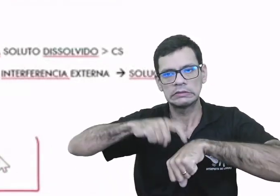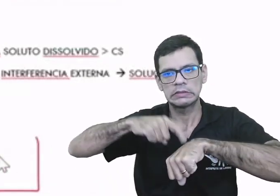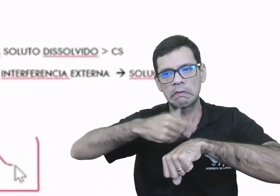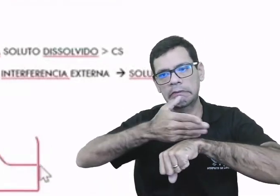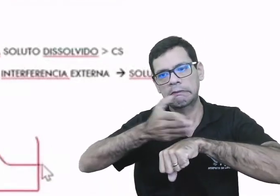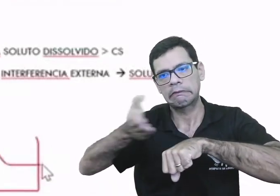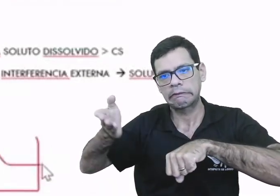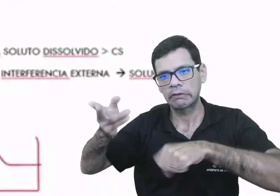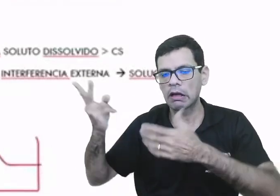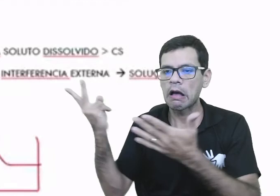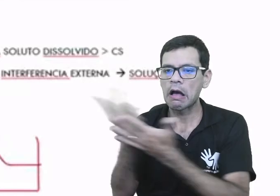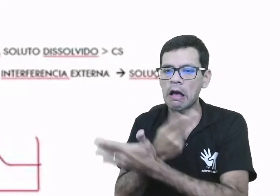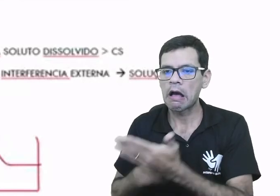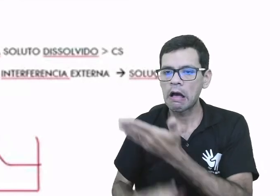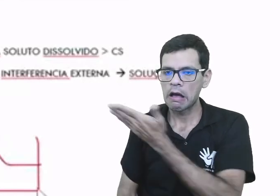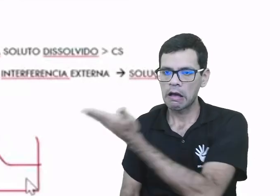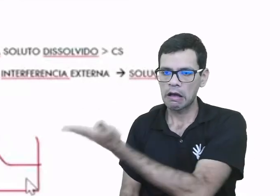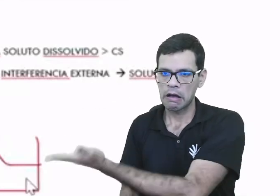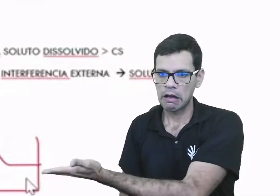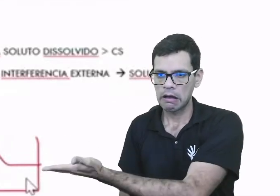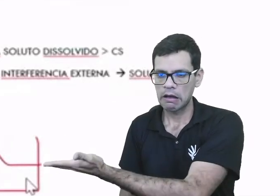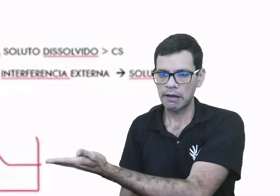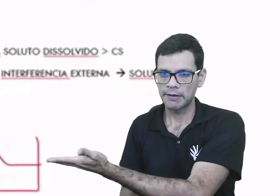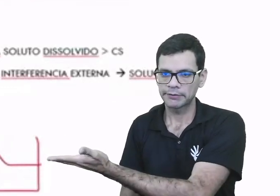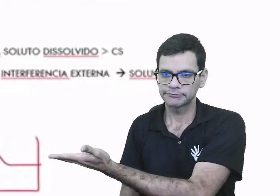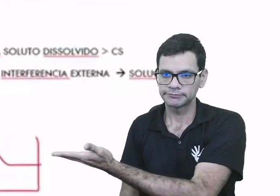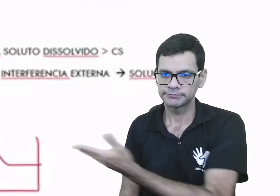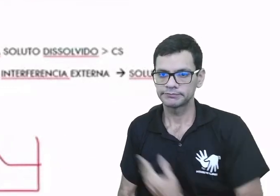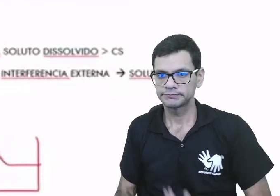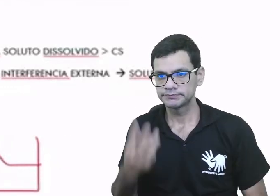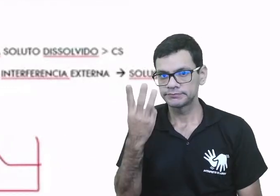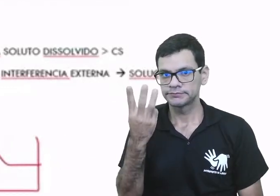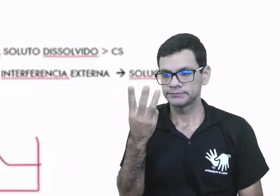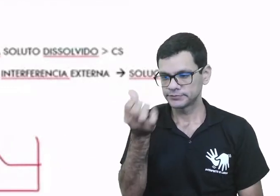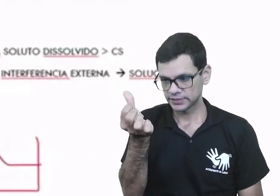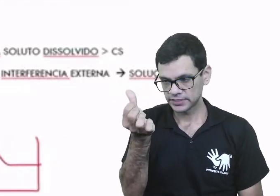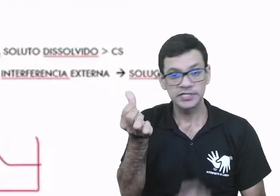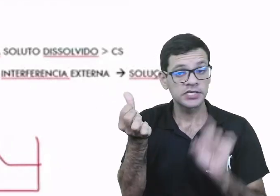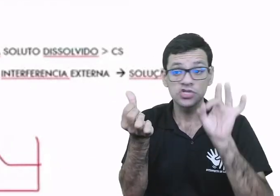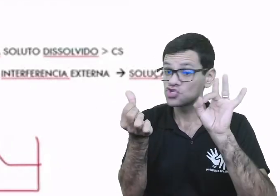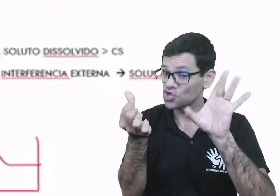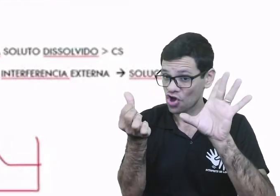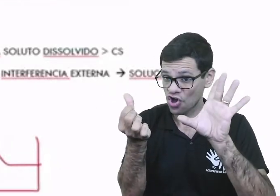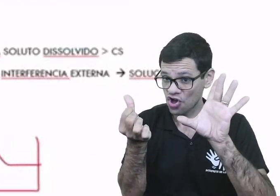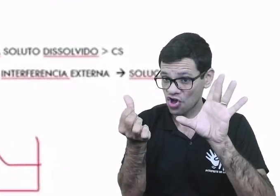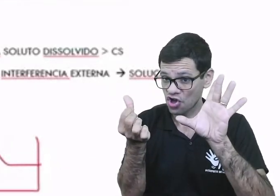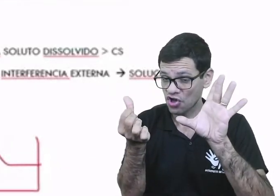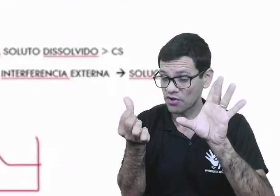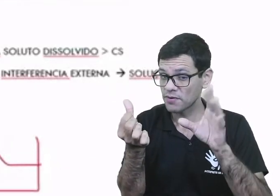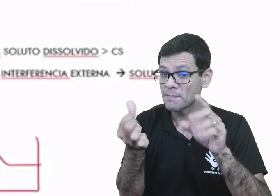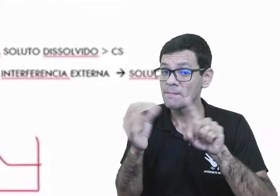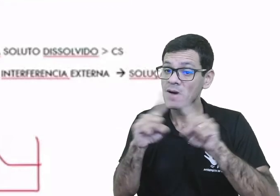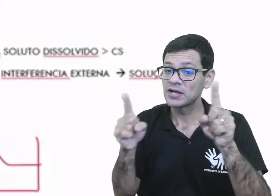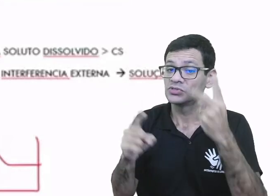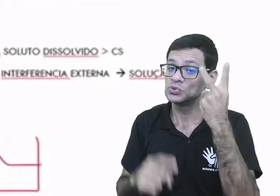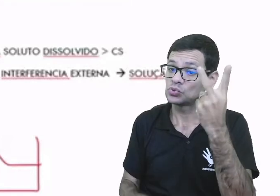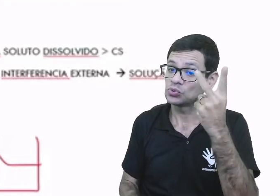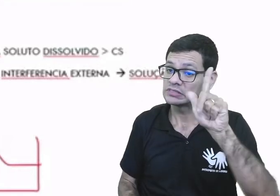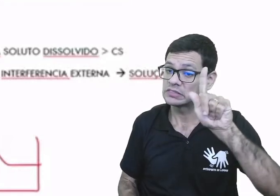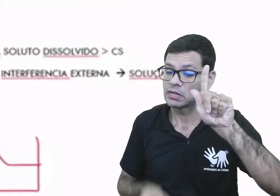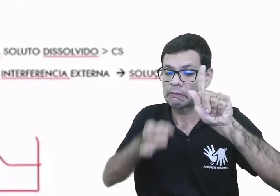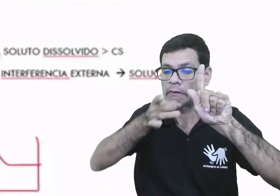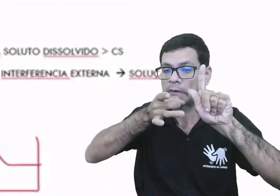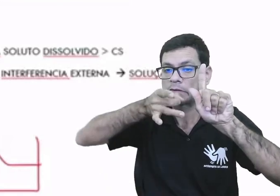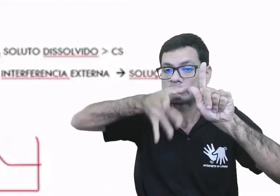que vai acontecer? 36 gramas vai estar dissolvido do sal. E